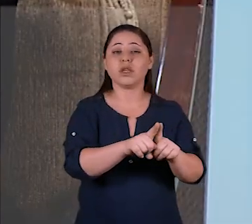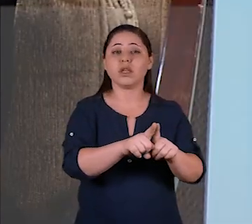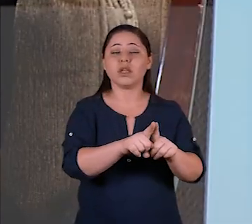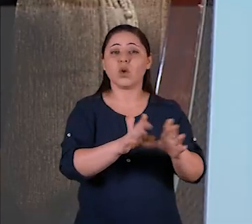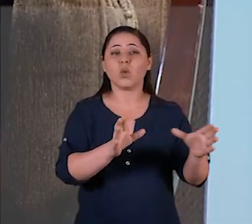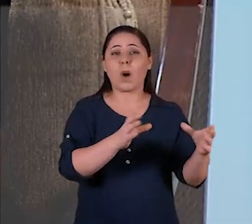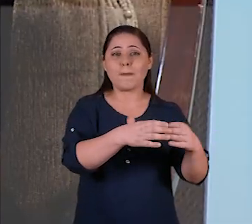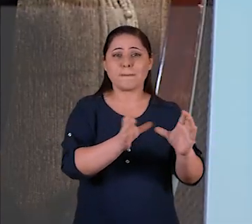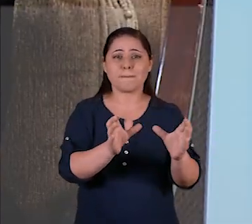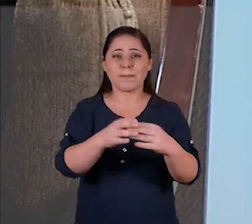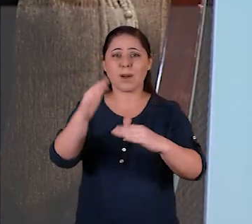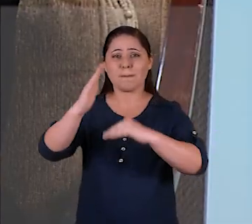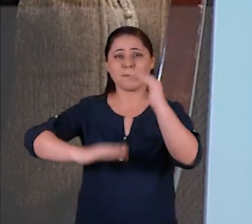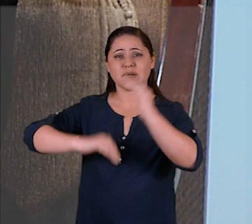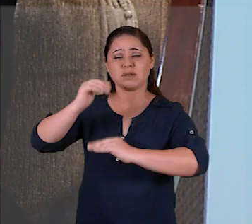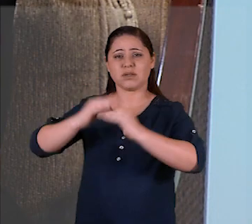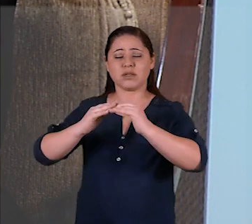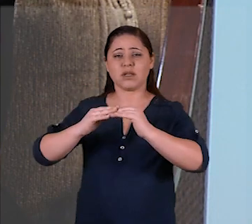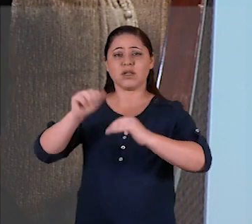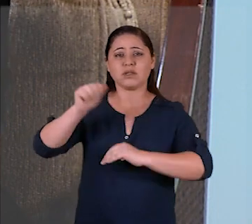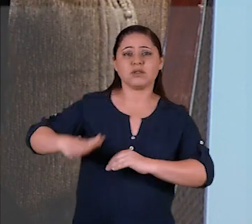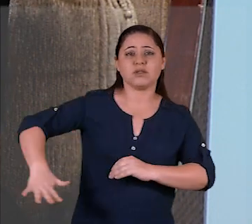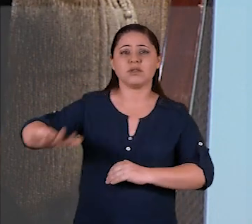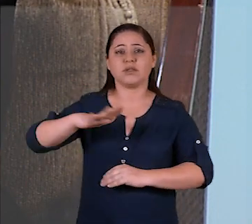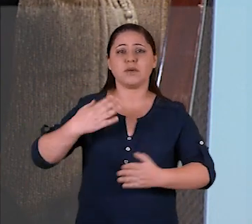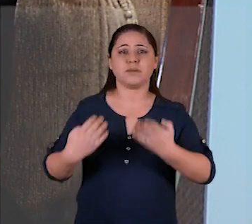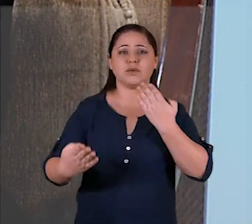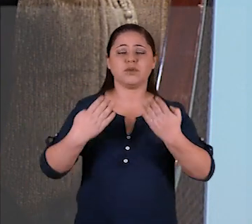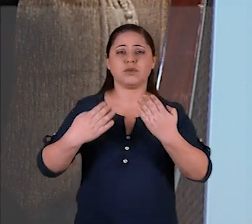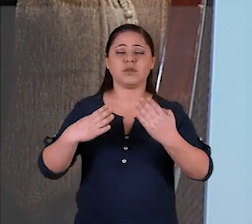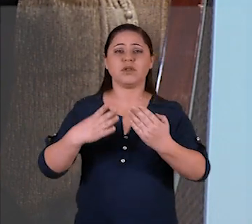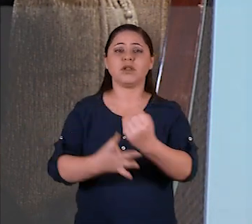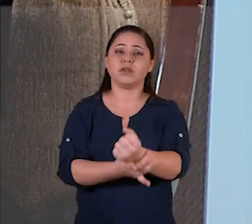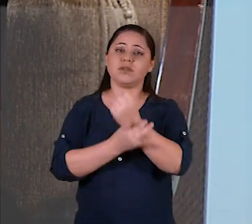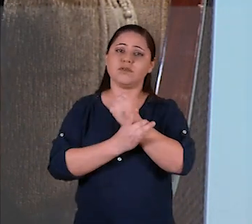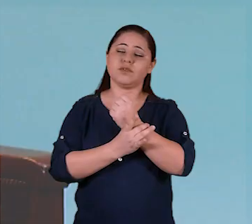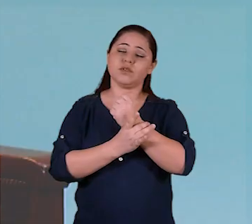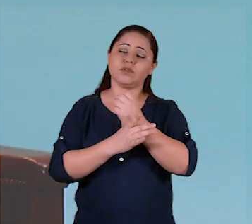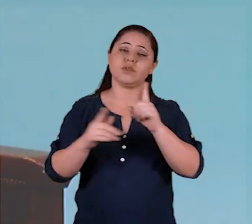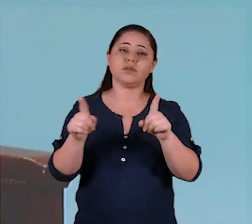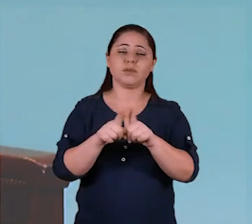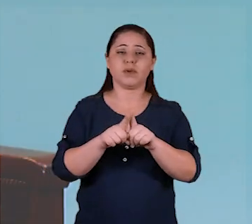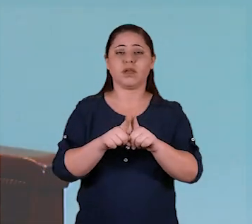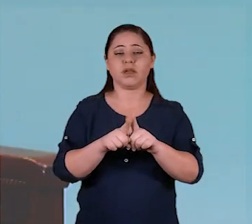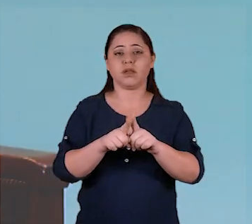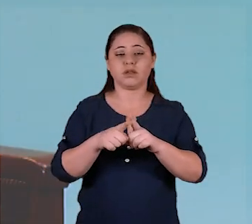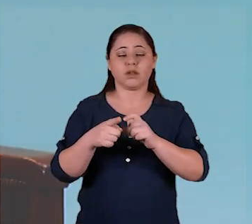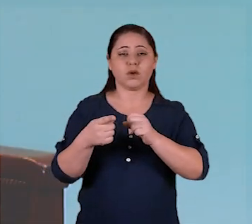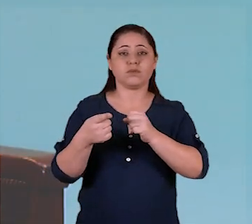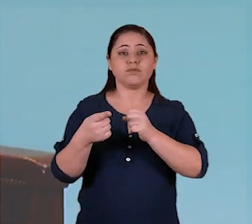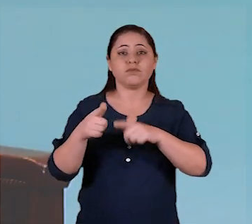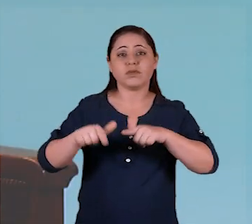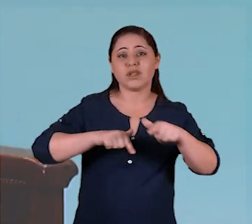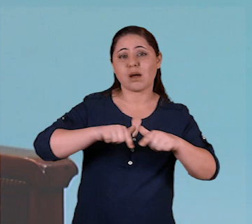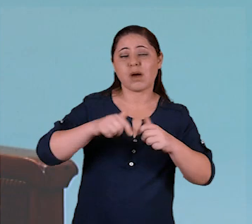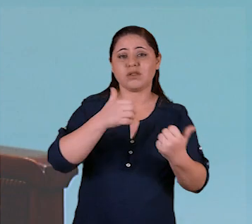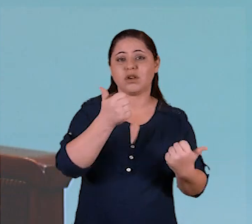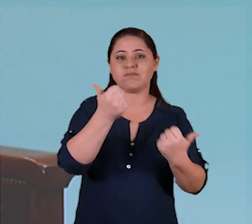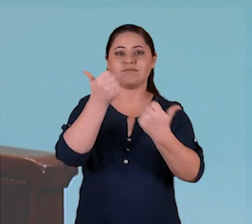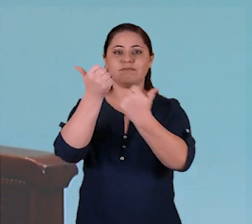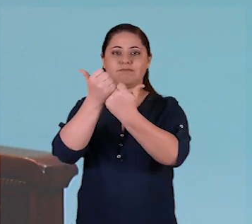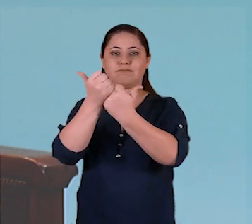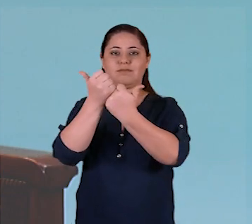multidisciplinar na Defensoria Pública, contamos com assistente social, psicóloga e as defensoras. E é um trabalho de apoio muito importante para a